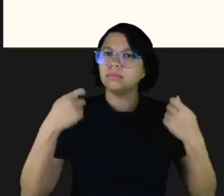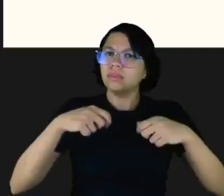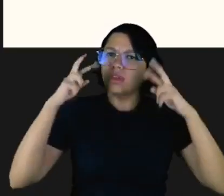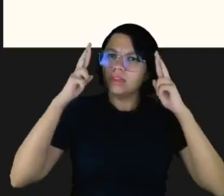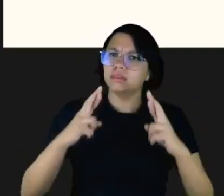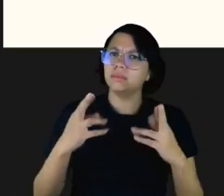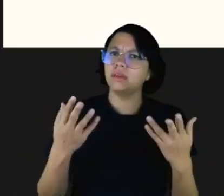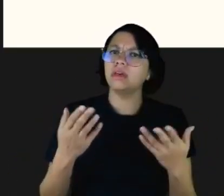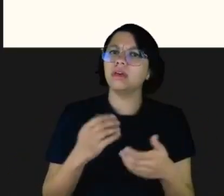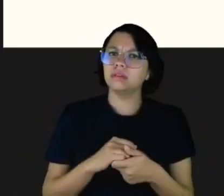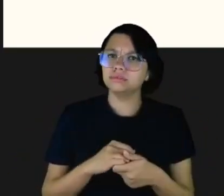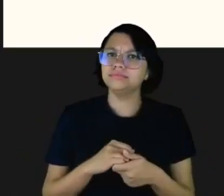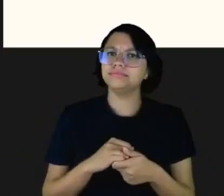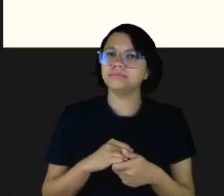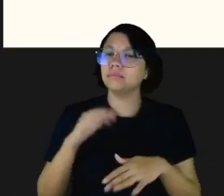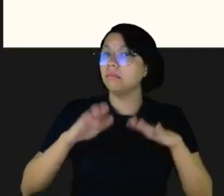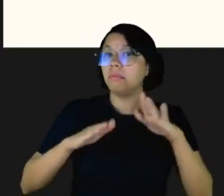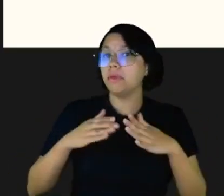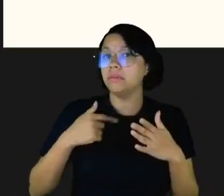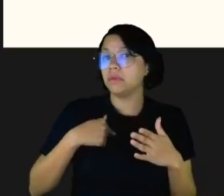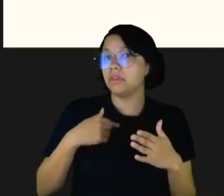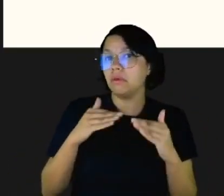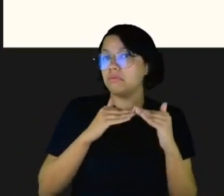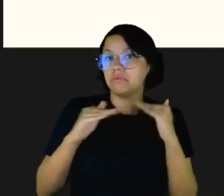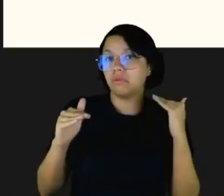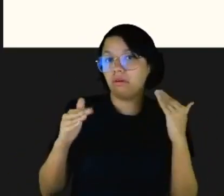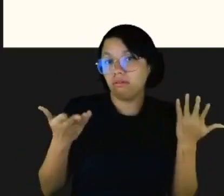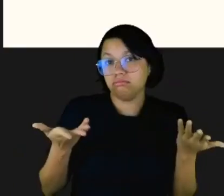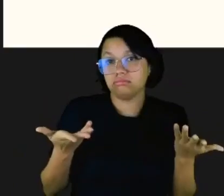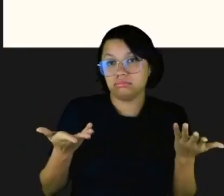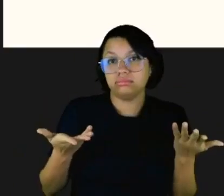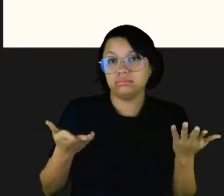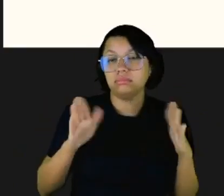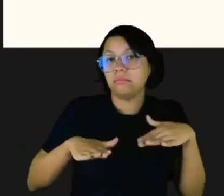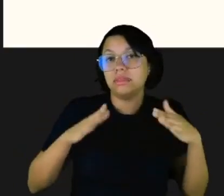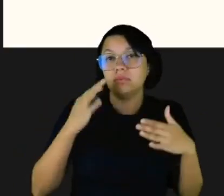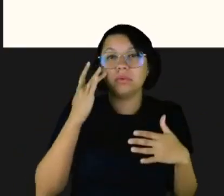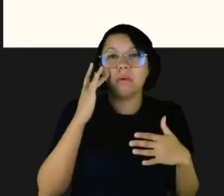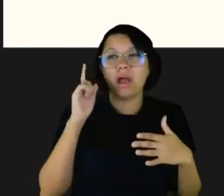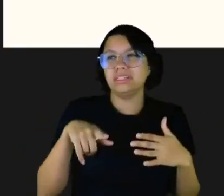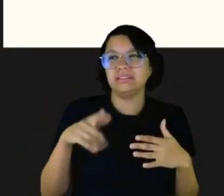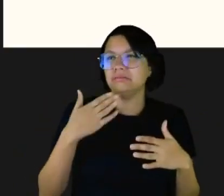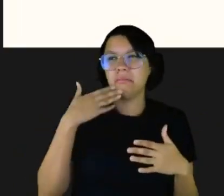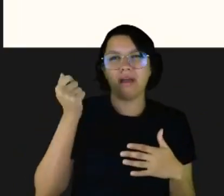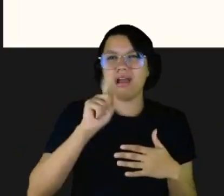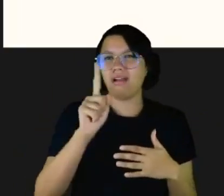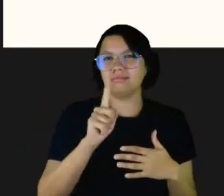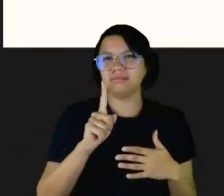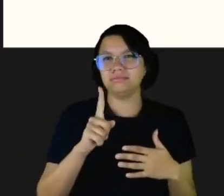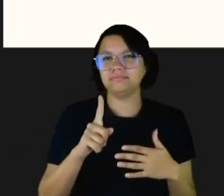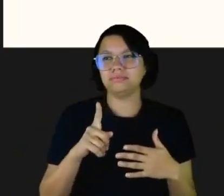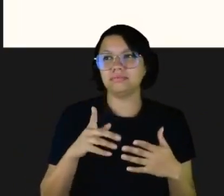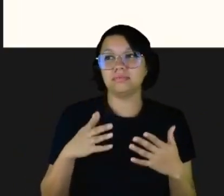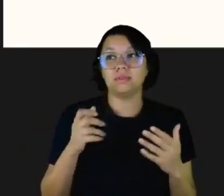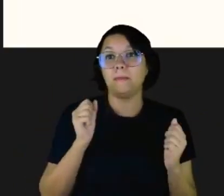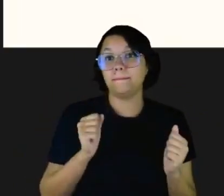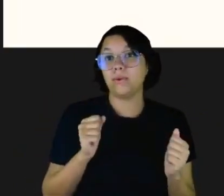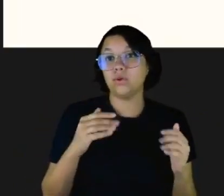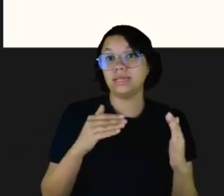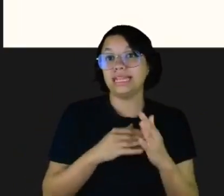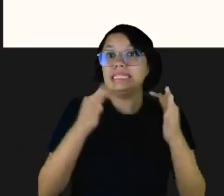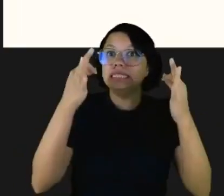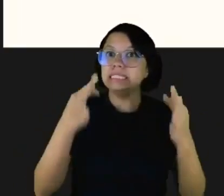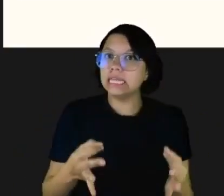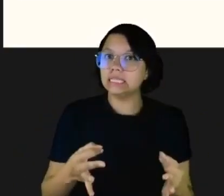respeitado. Mesmo que eu não concorde, mesmo que eu acho que aquilo não é o melhor para ele. Aliás, eu posso até ter